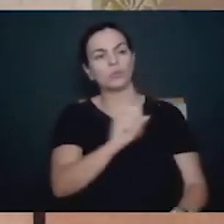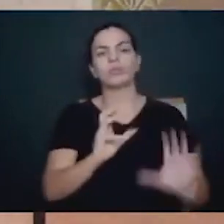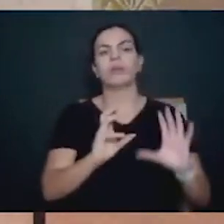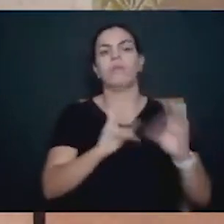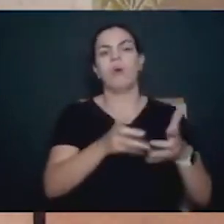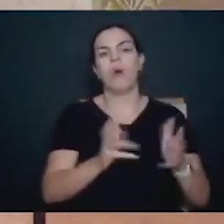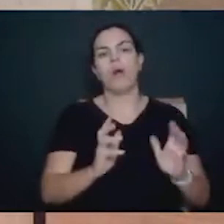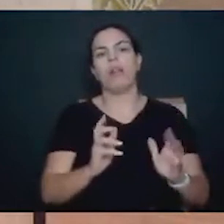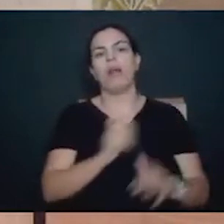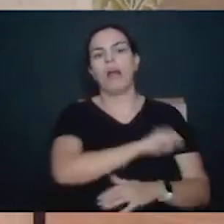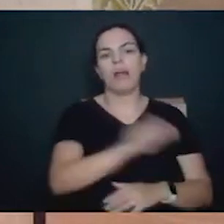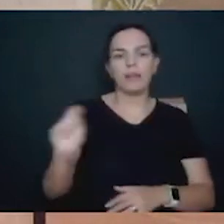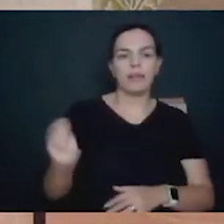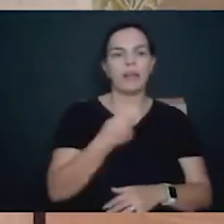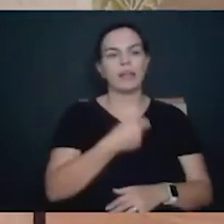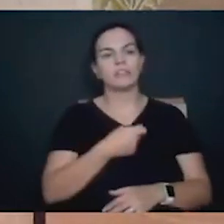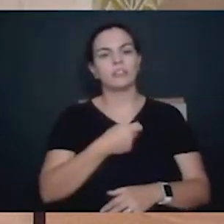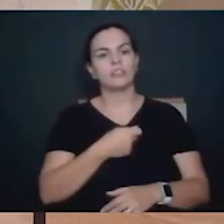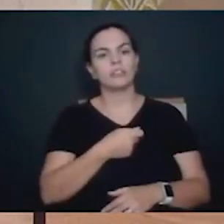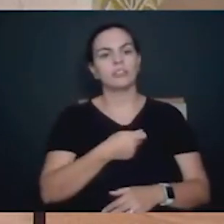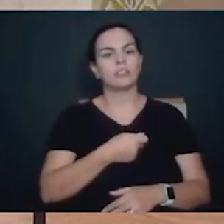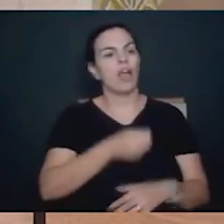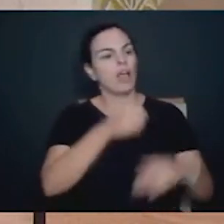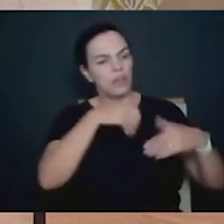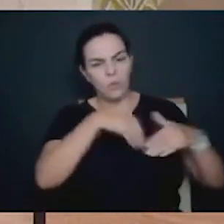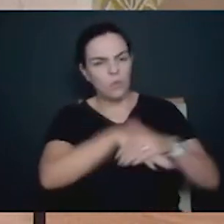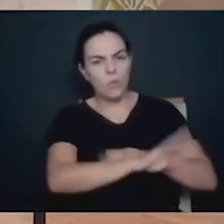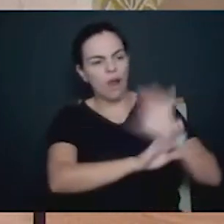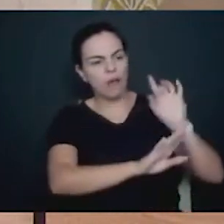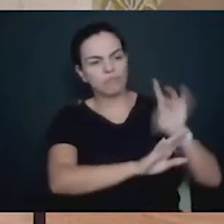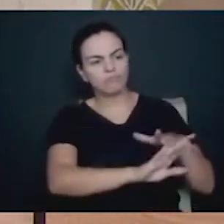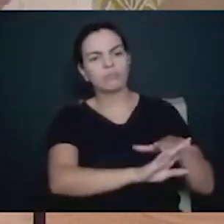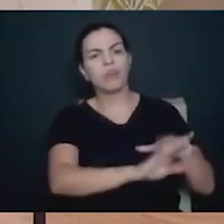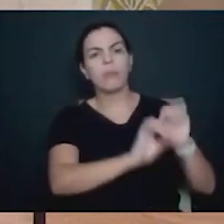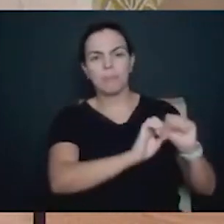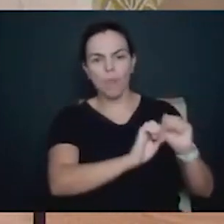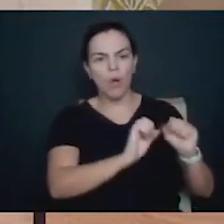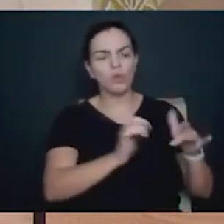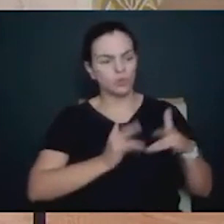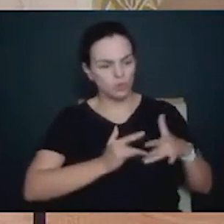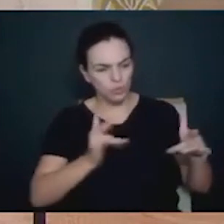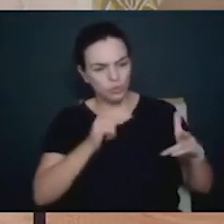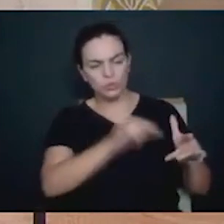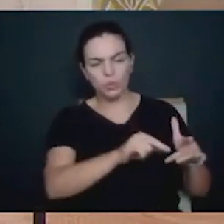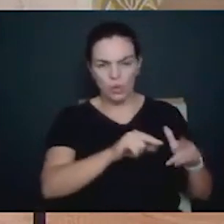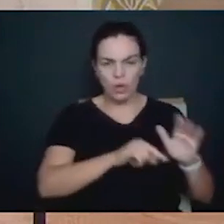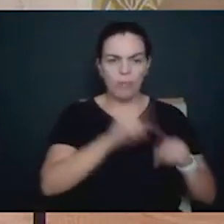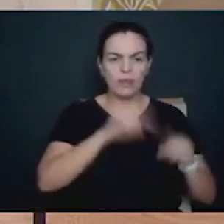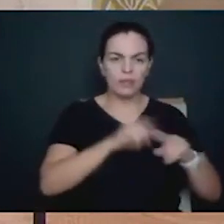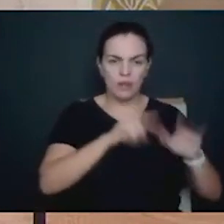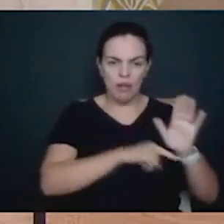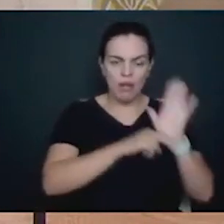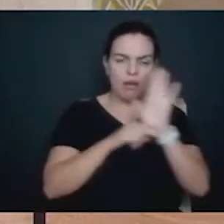de modalidade, foi praticar uma outra modalidade, fica lá esquecida, pode ser doada se estiver em bom estado e vai estar ajudando essas pessoas e, como